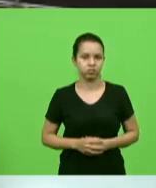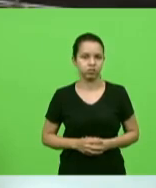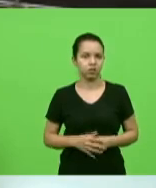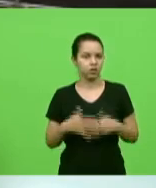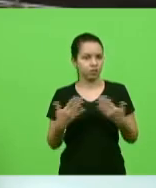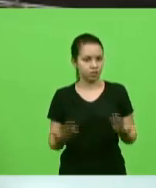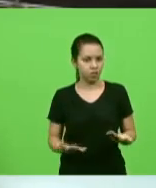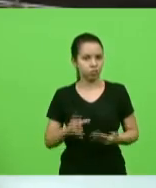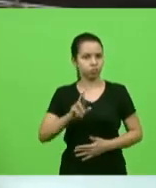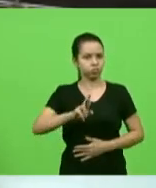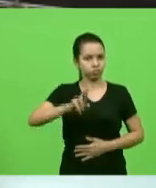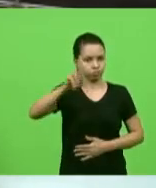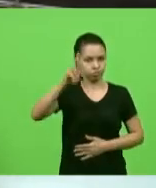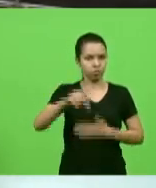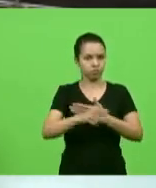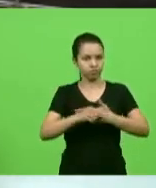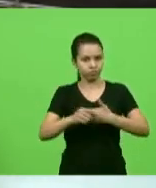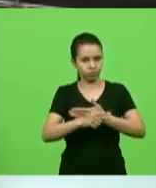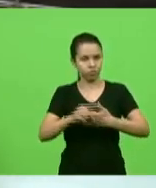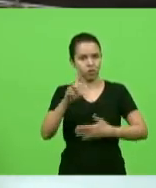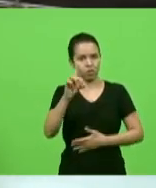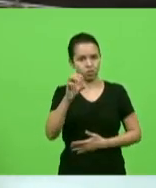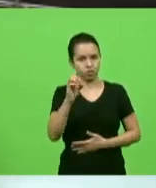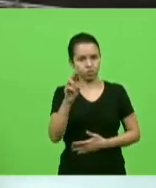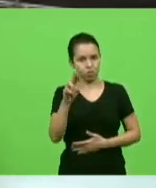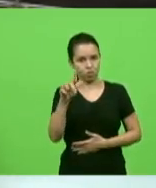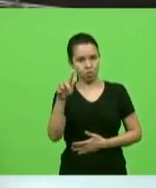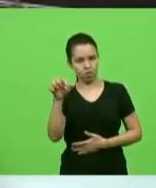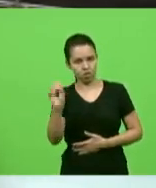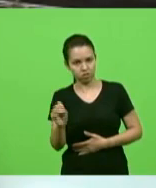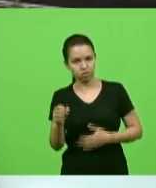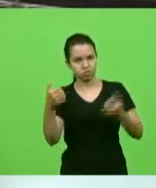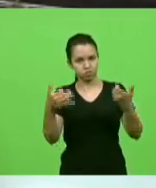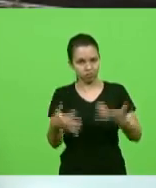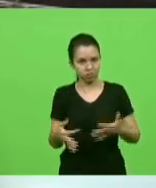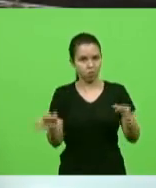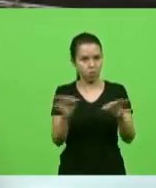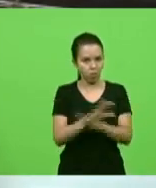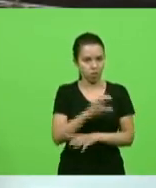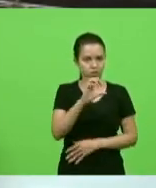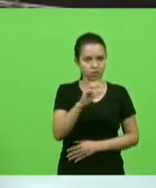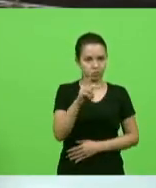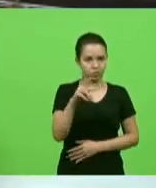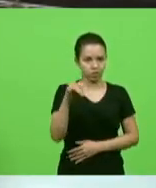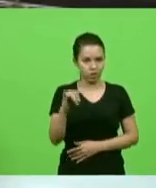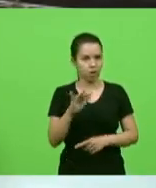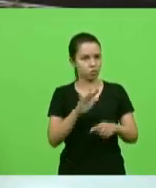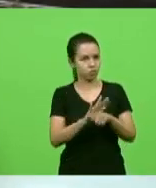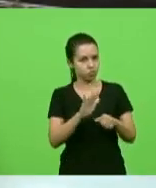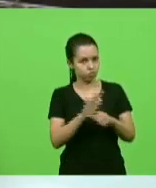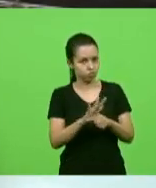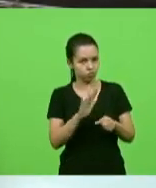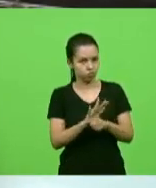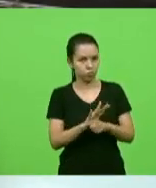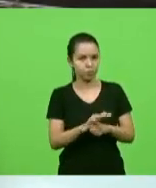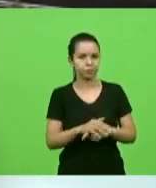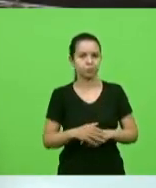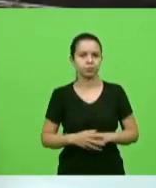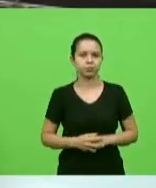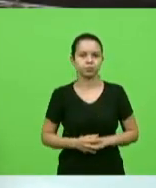e o então chefe da casa civil Douglas boga conforme a conclusão da CPI contribuiu